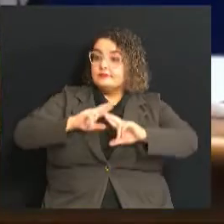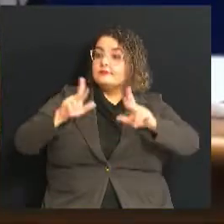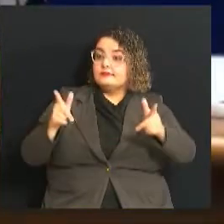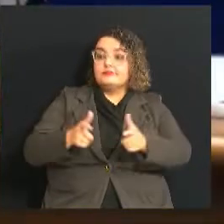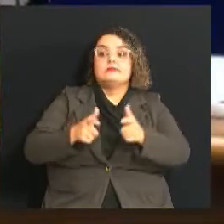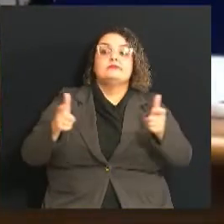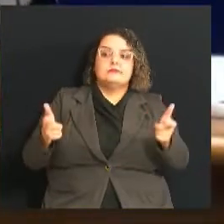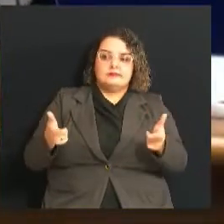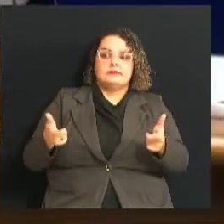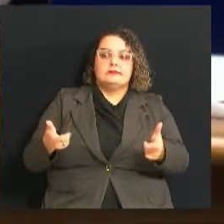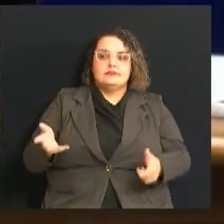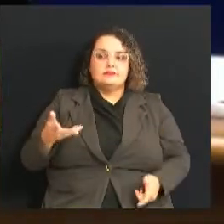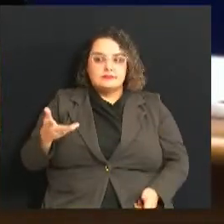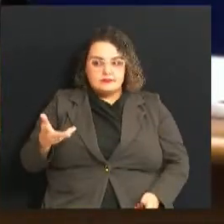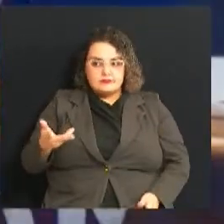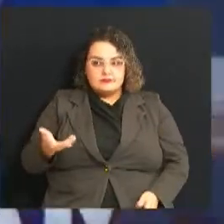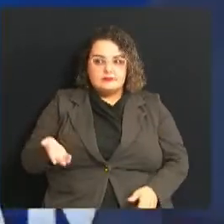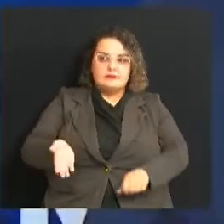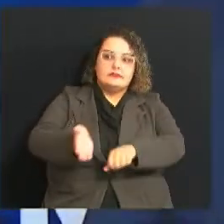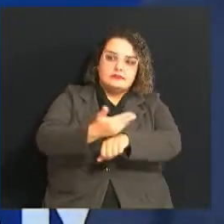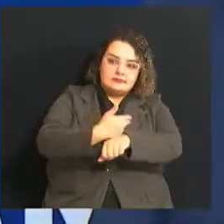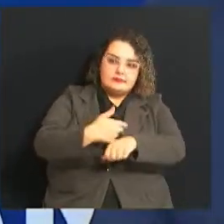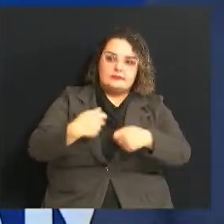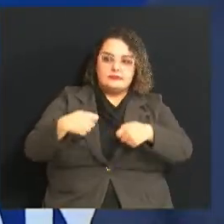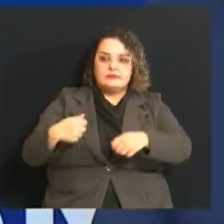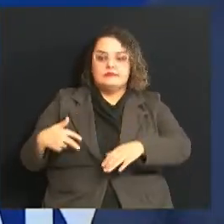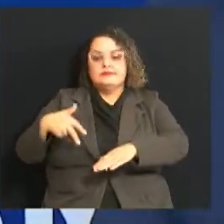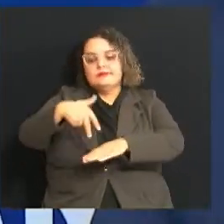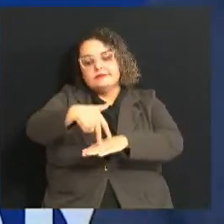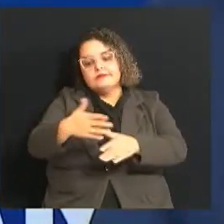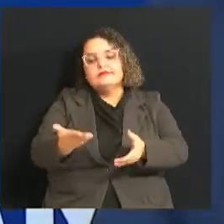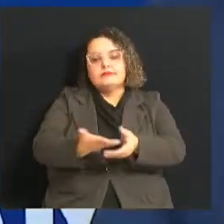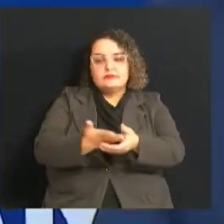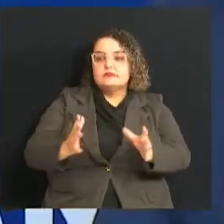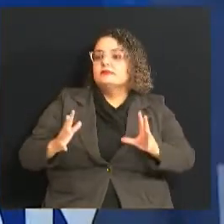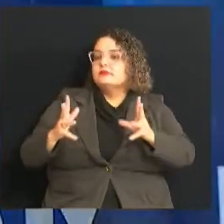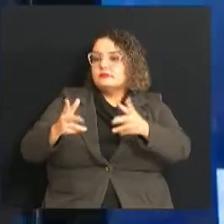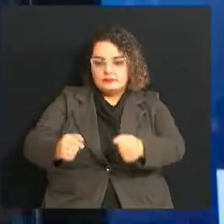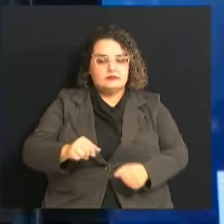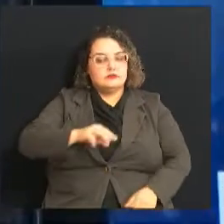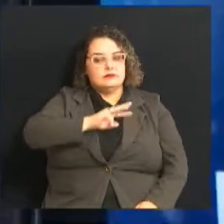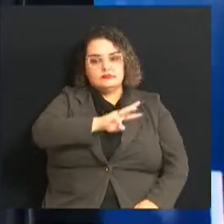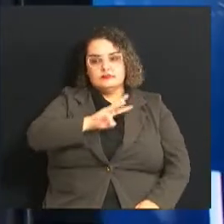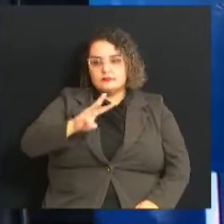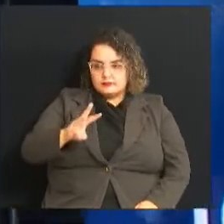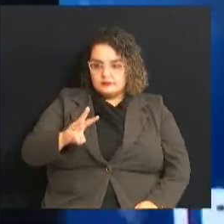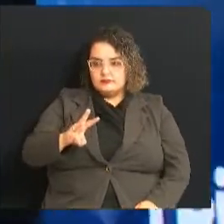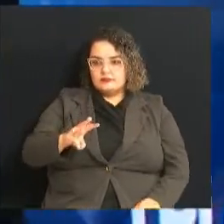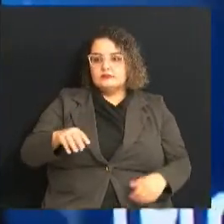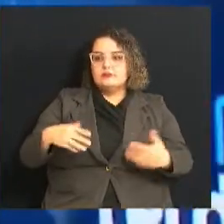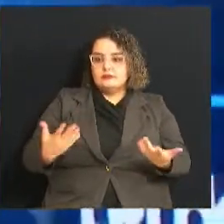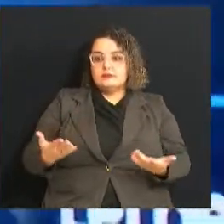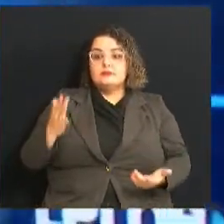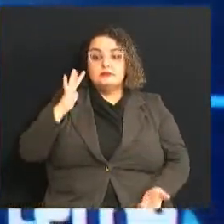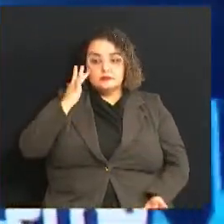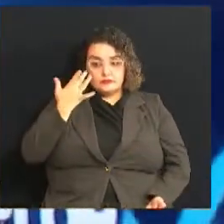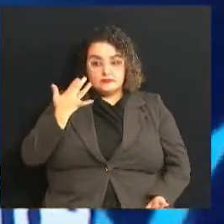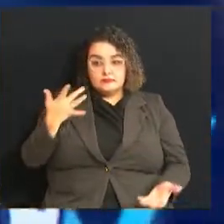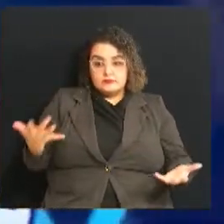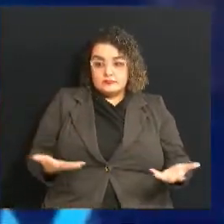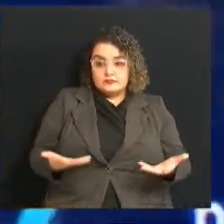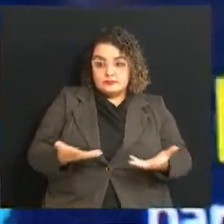na agilidade. Antes eles precisavam vir protocolar aqui, hoje será tudo de forma digital. Então eu acho que esse